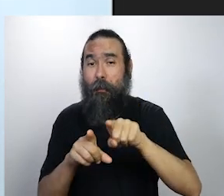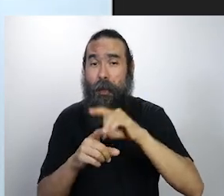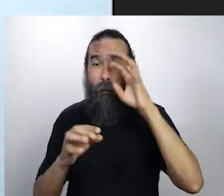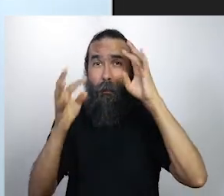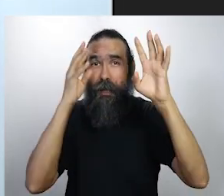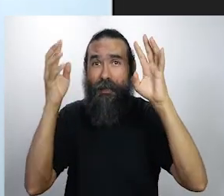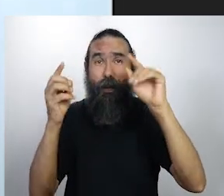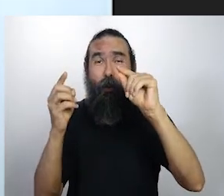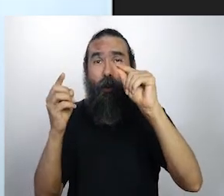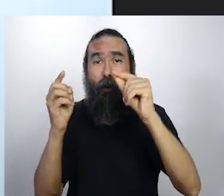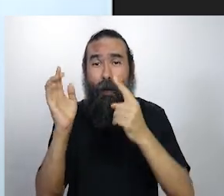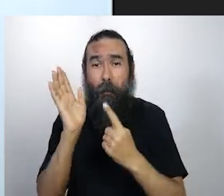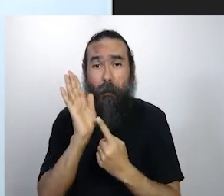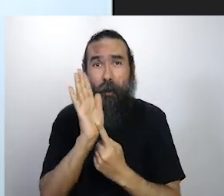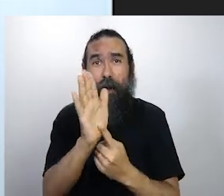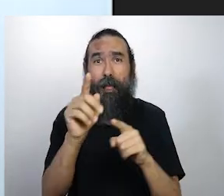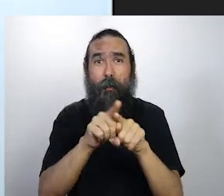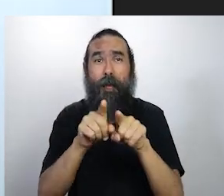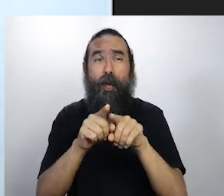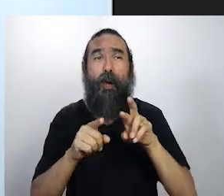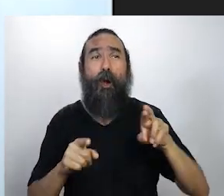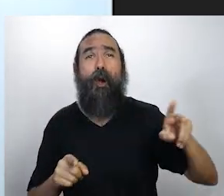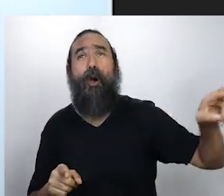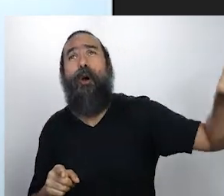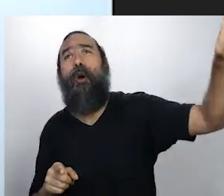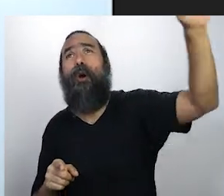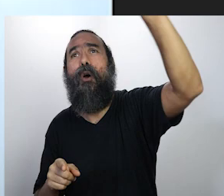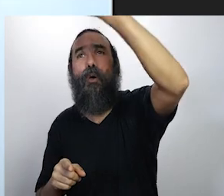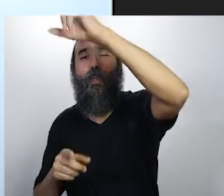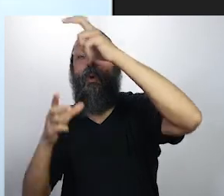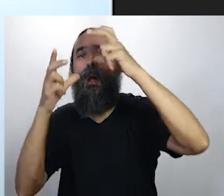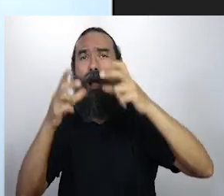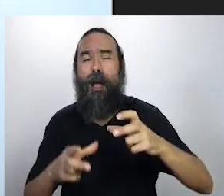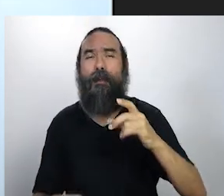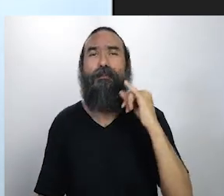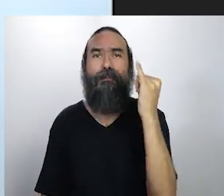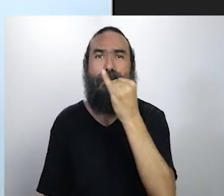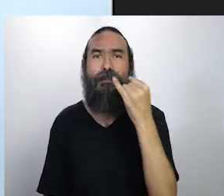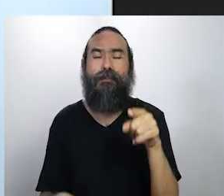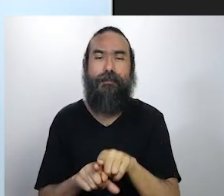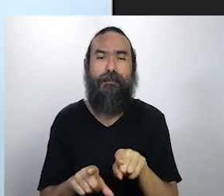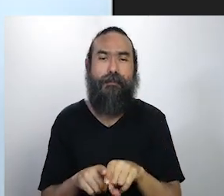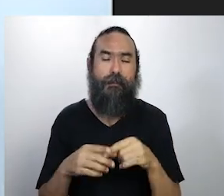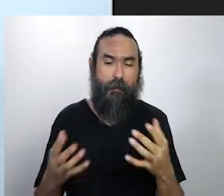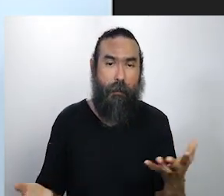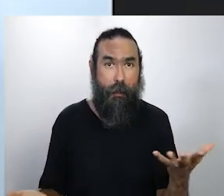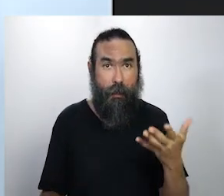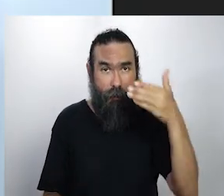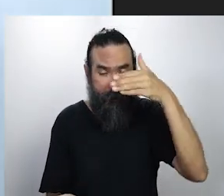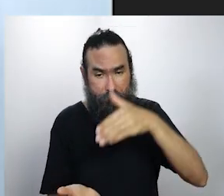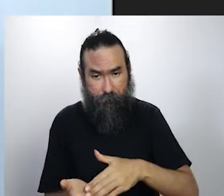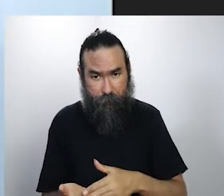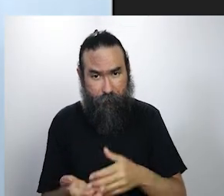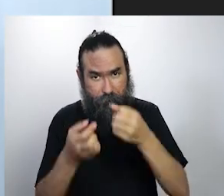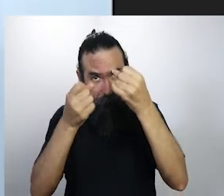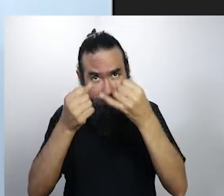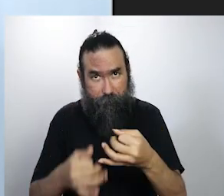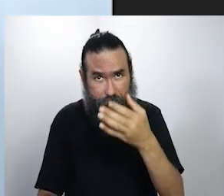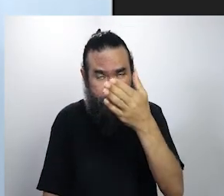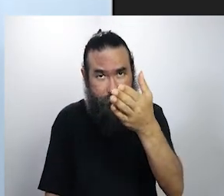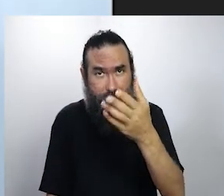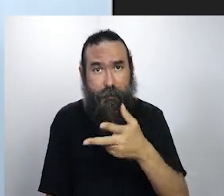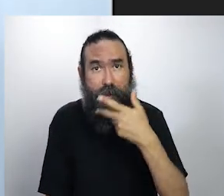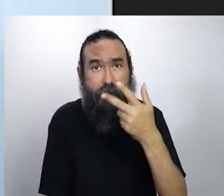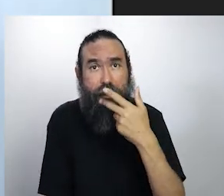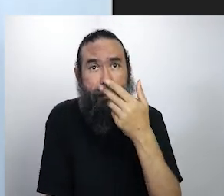E aí, finalizando assim, com a fala da companhia de Krenak, eu também me preocupo